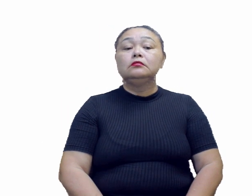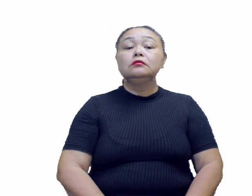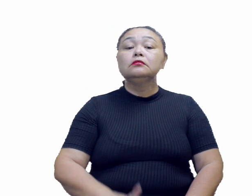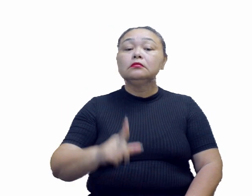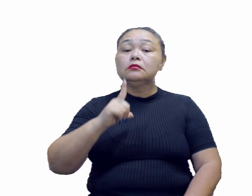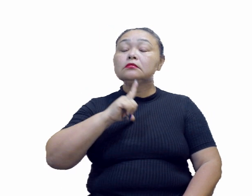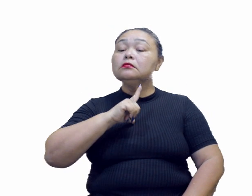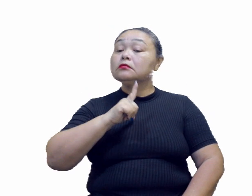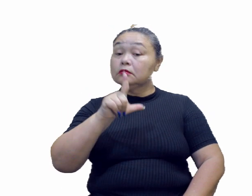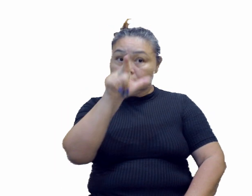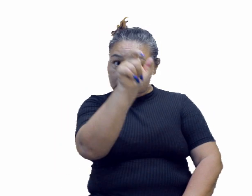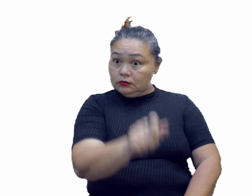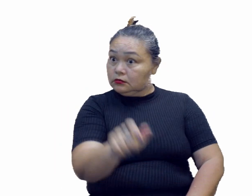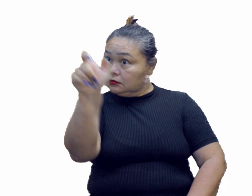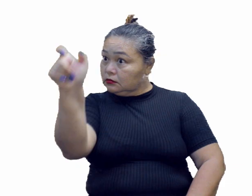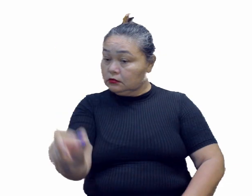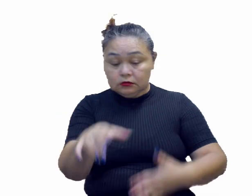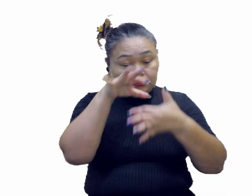Muitos desses líderes